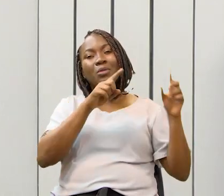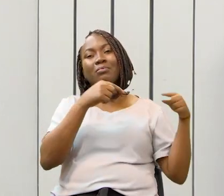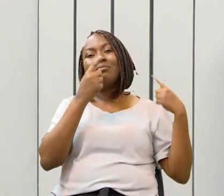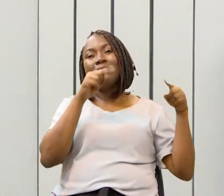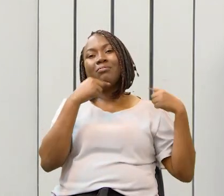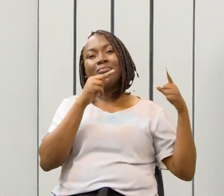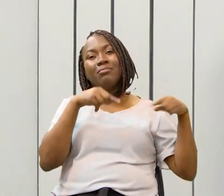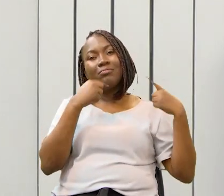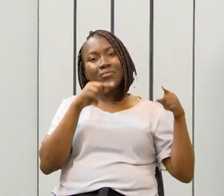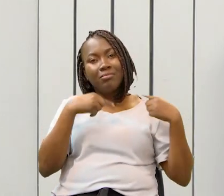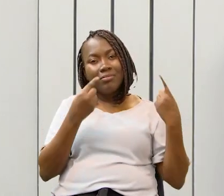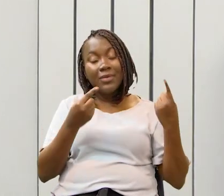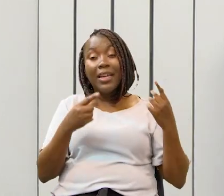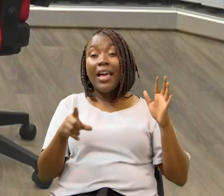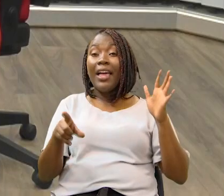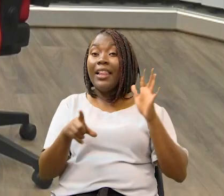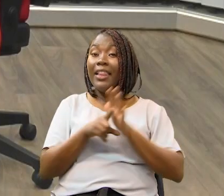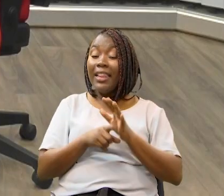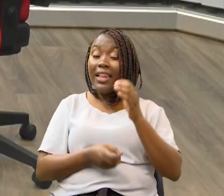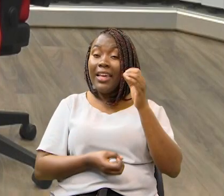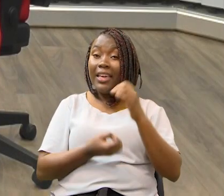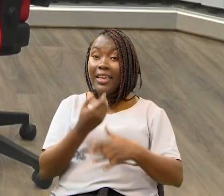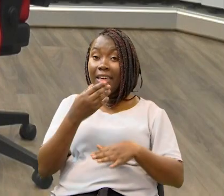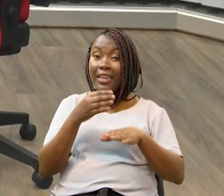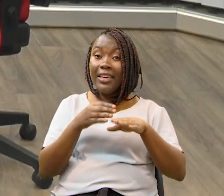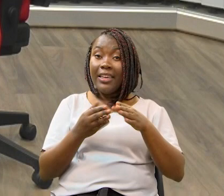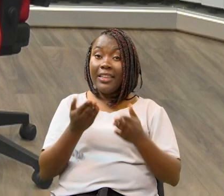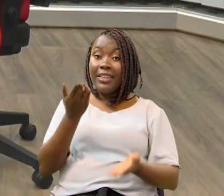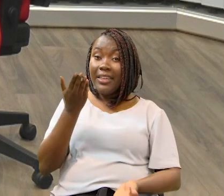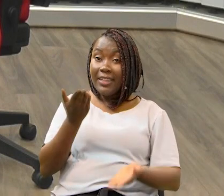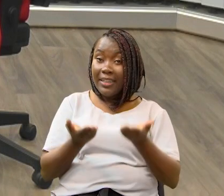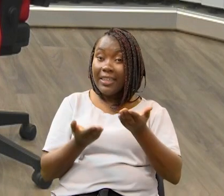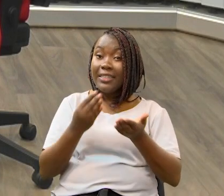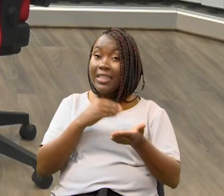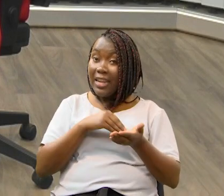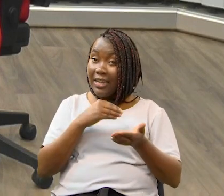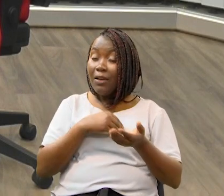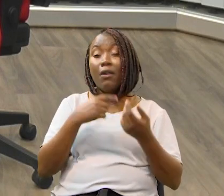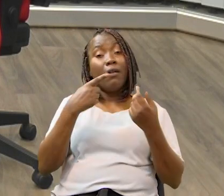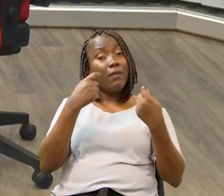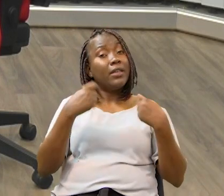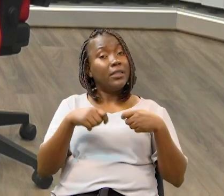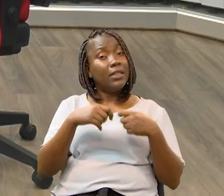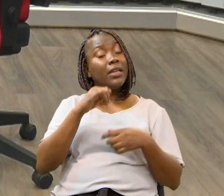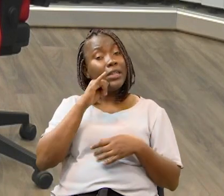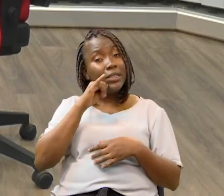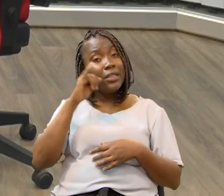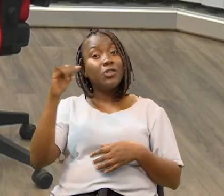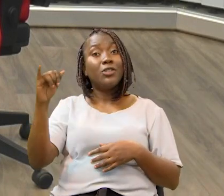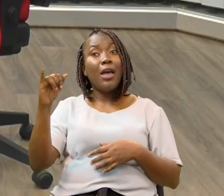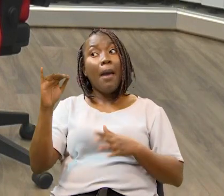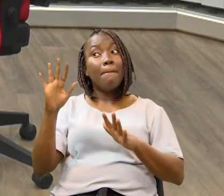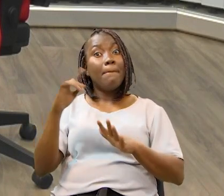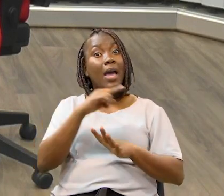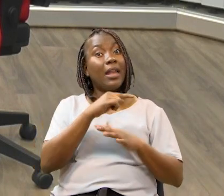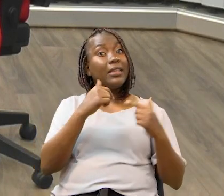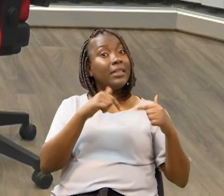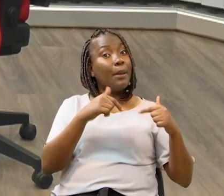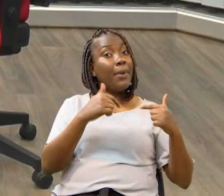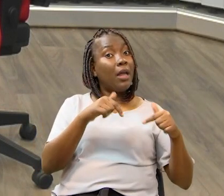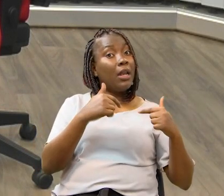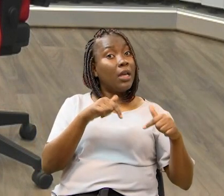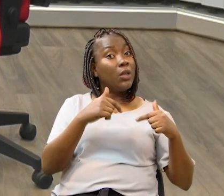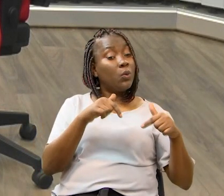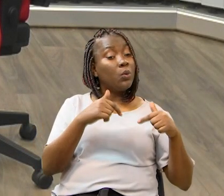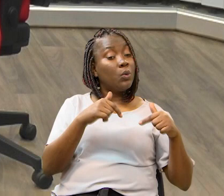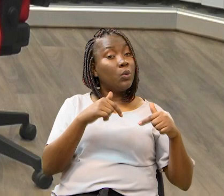das represárias. Com essa lei da equiparação salarial, ela vai ter que denunciar, mas aí ela está trabalhando